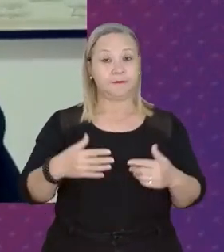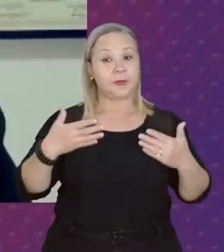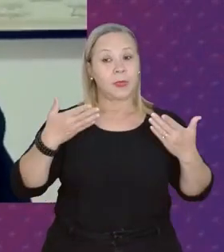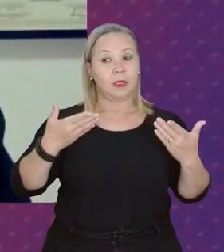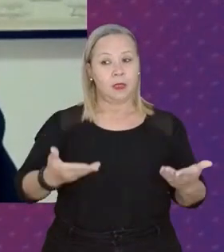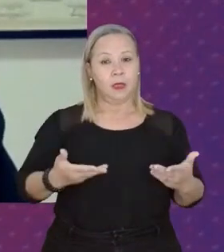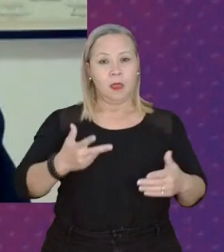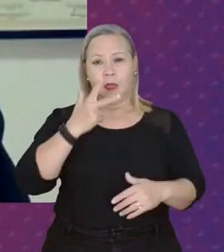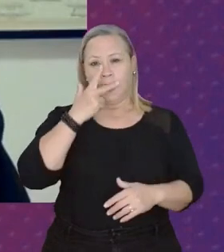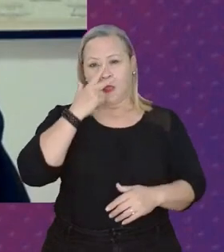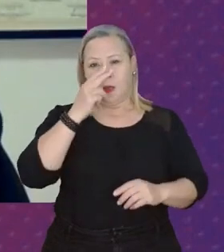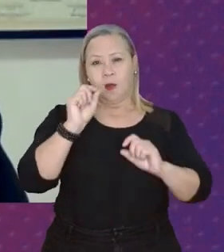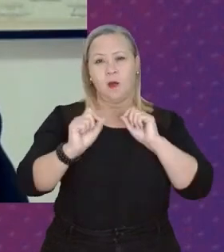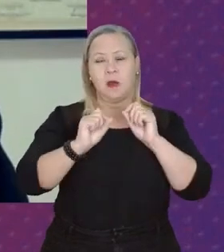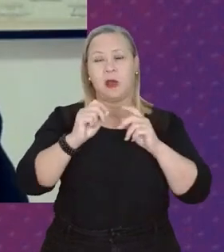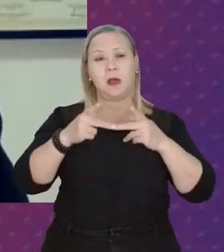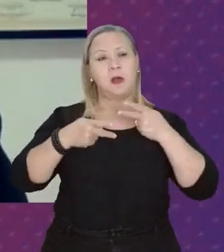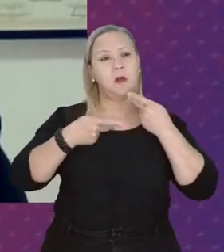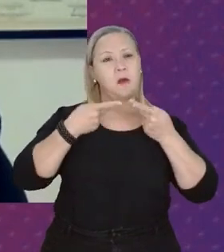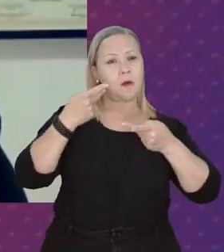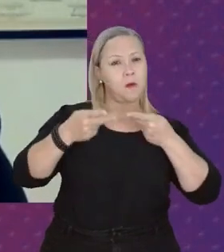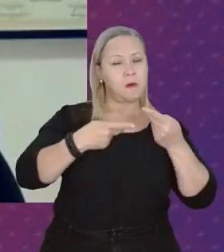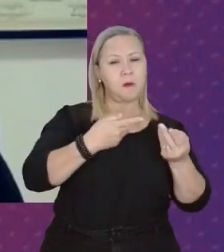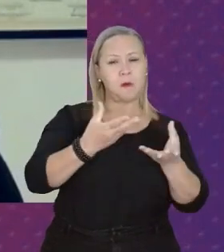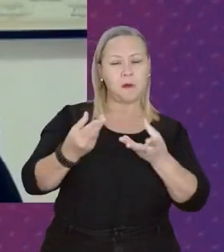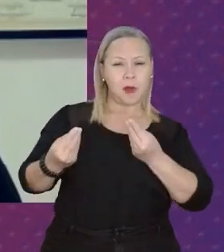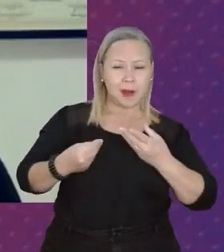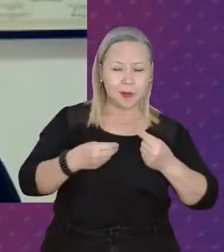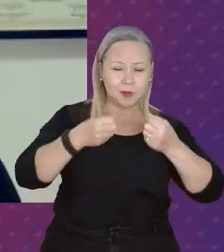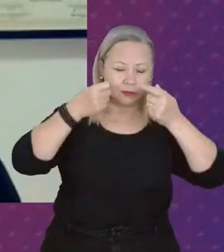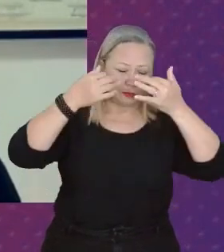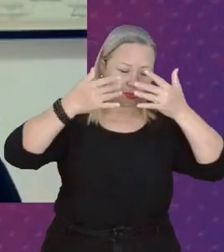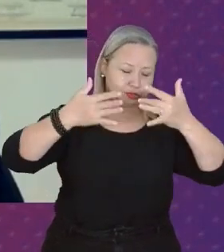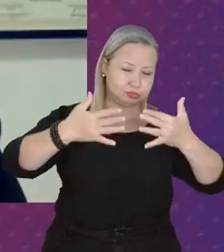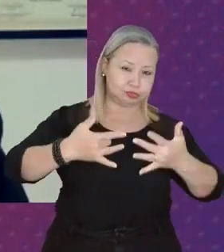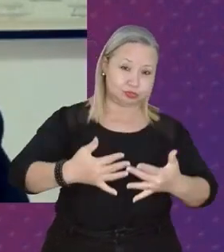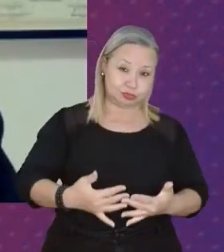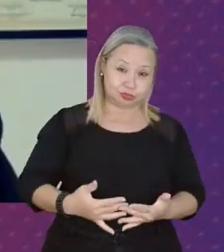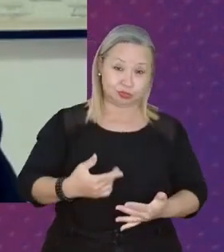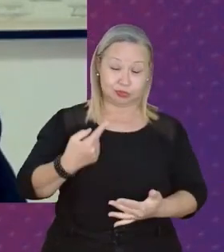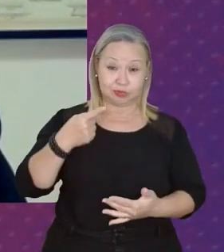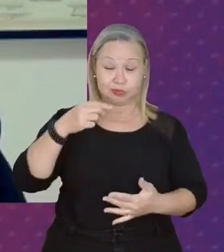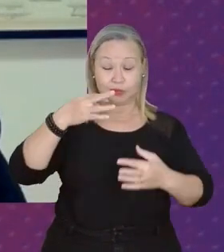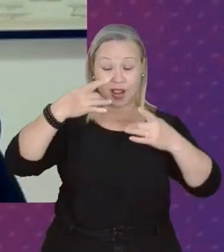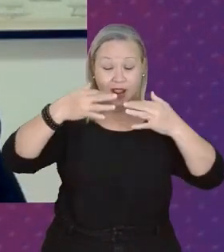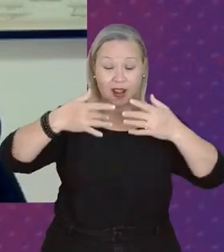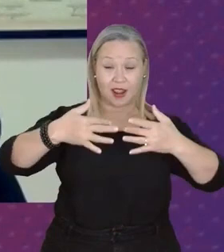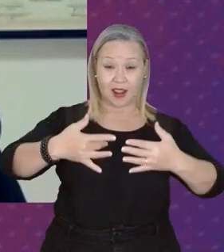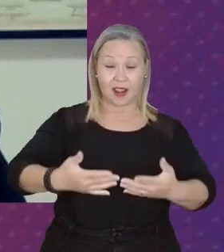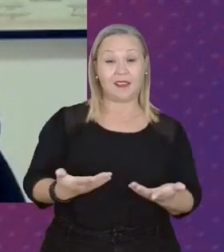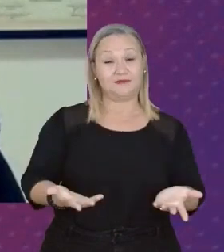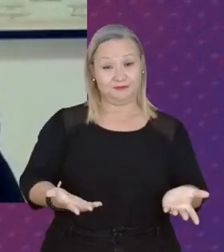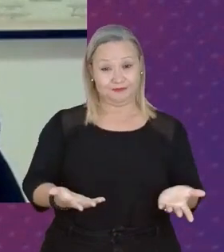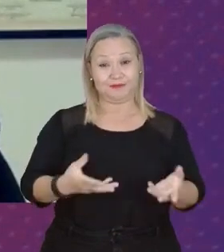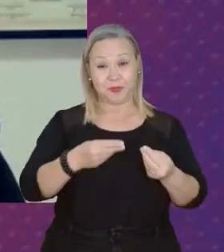Então, eu acho que eu falei até demais aqui, falei muita coisa, né,